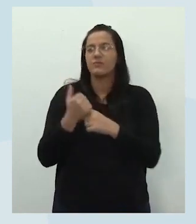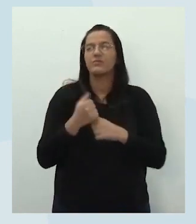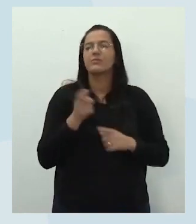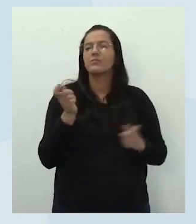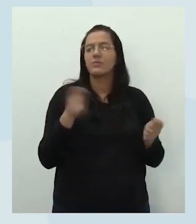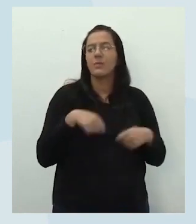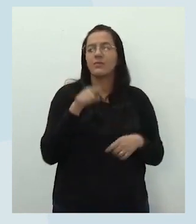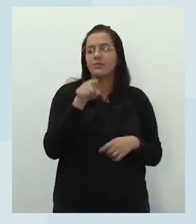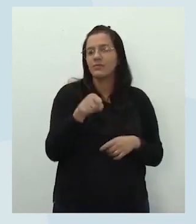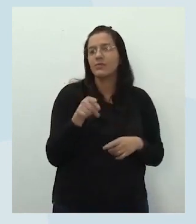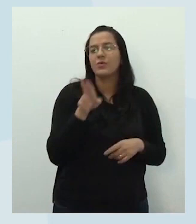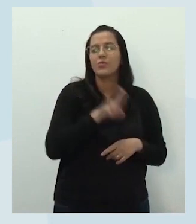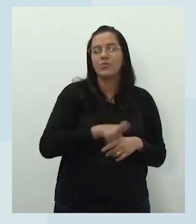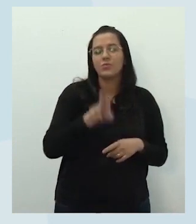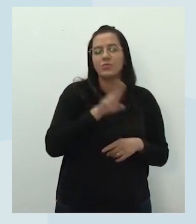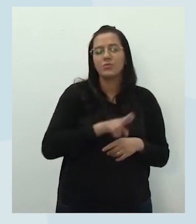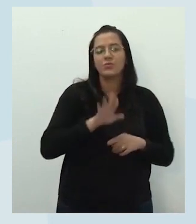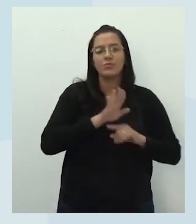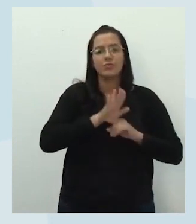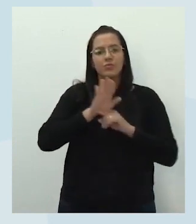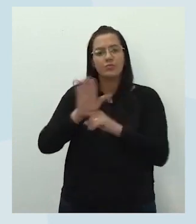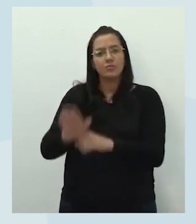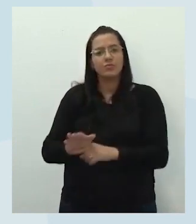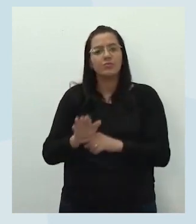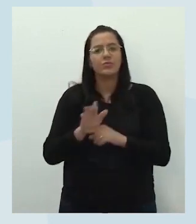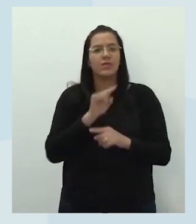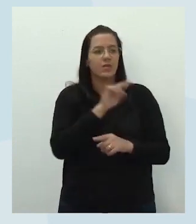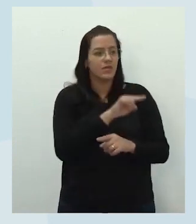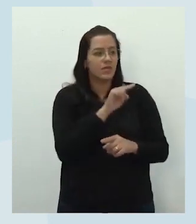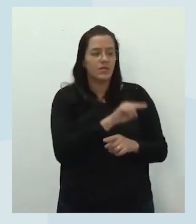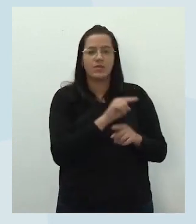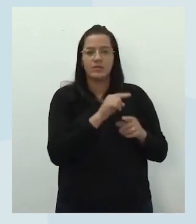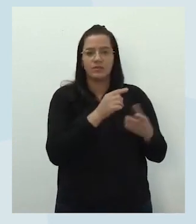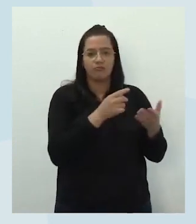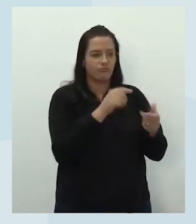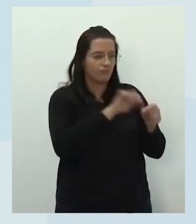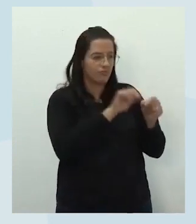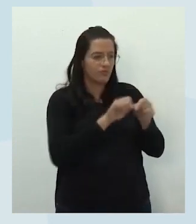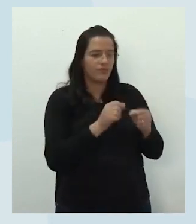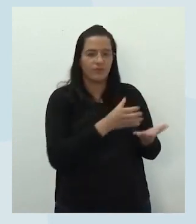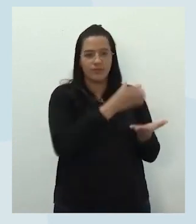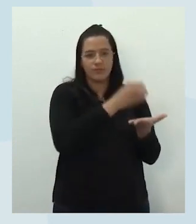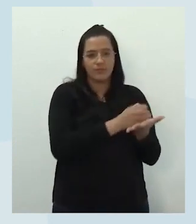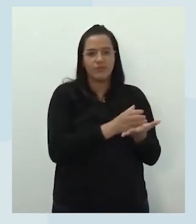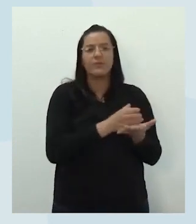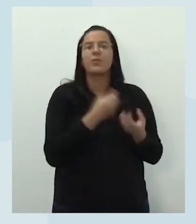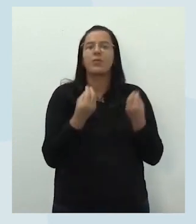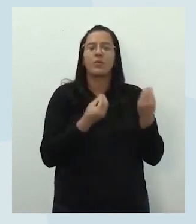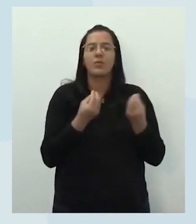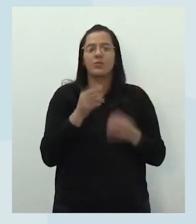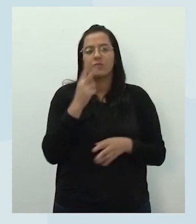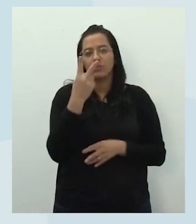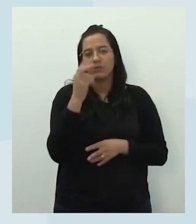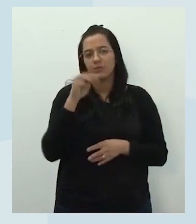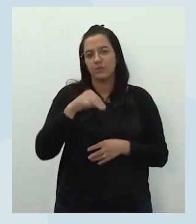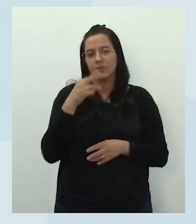para potencializar esse objeto de conhecimento? 2 minutos no chat.